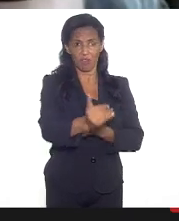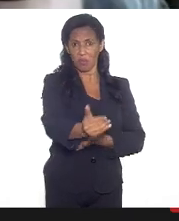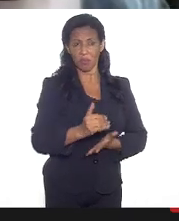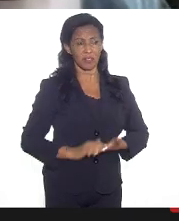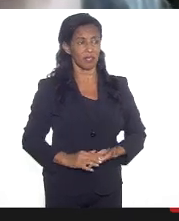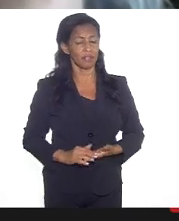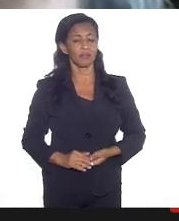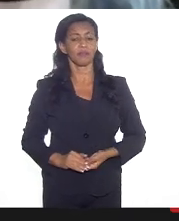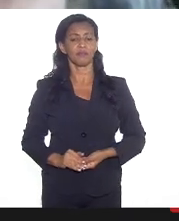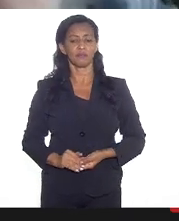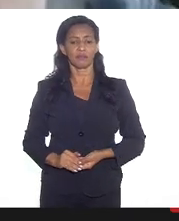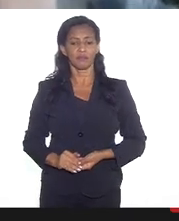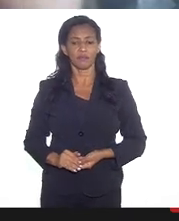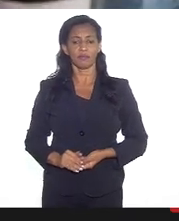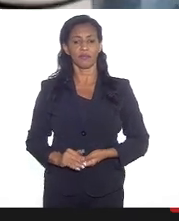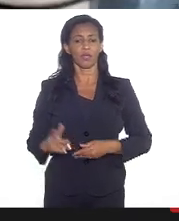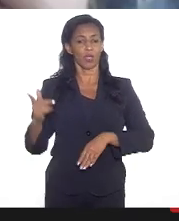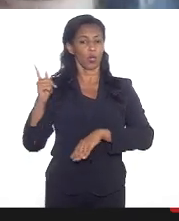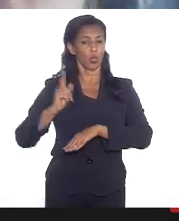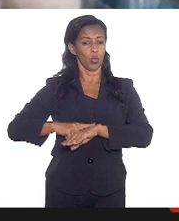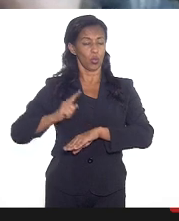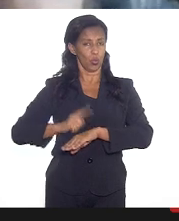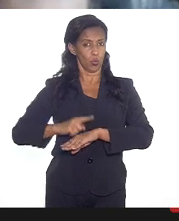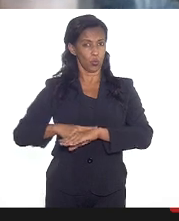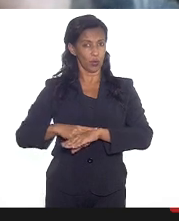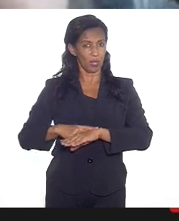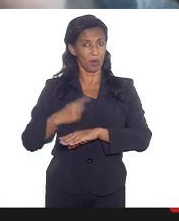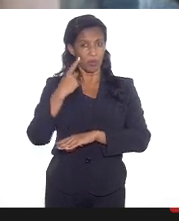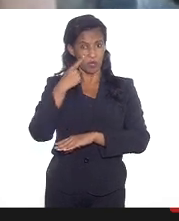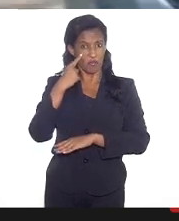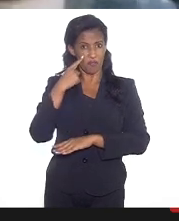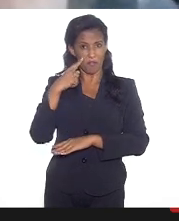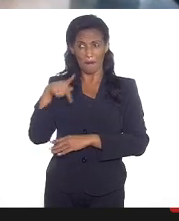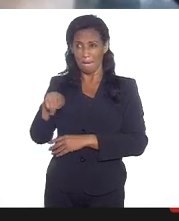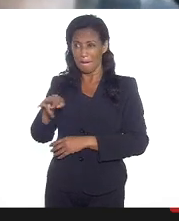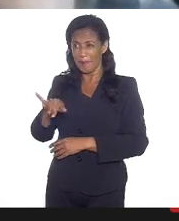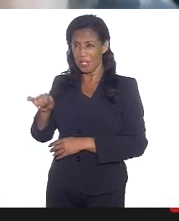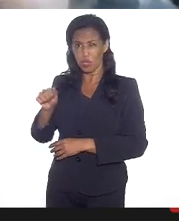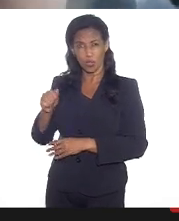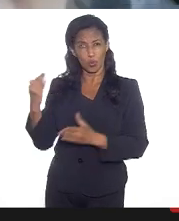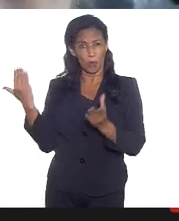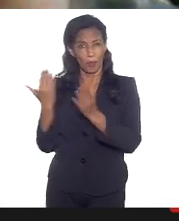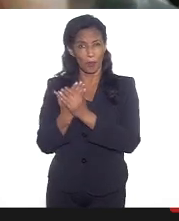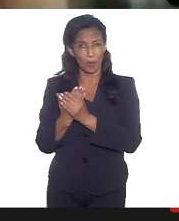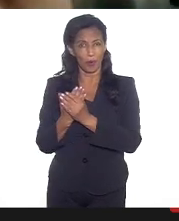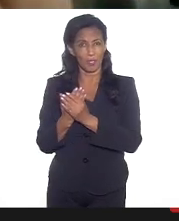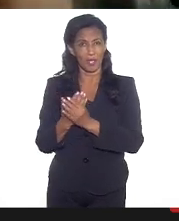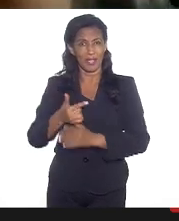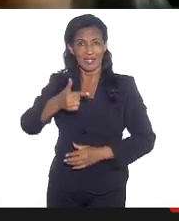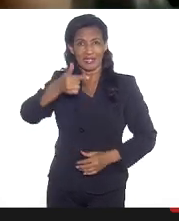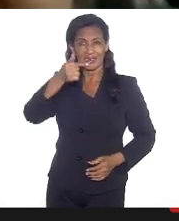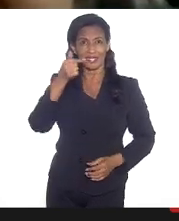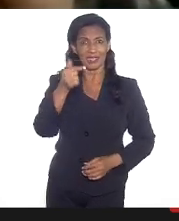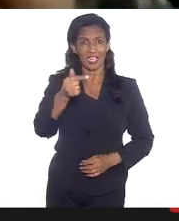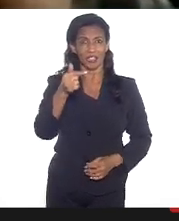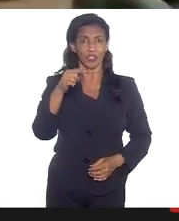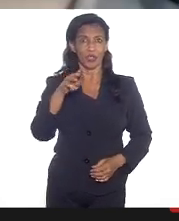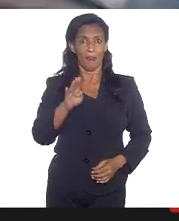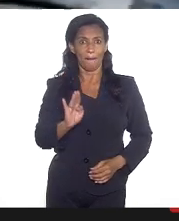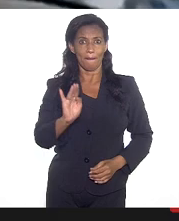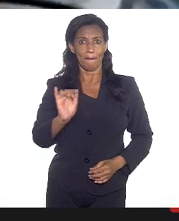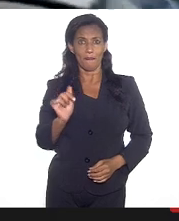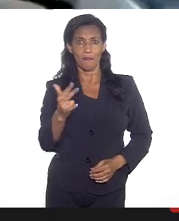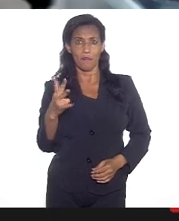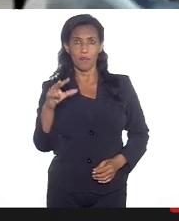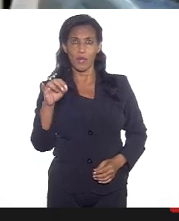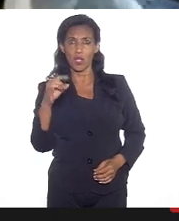instância. No tempo que eu levantei o prejuízo, esse processo era de 7 bilhões.